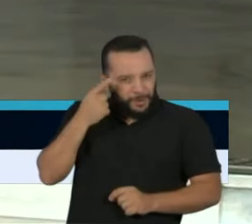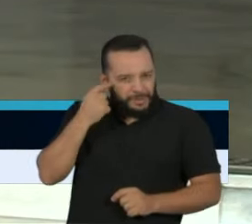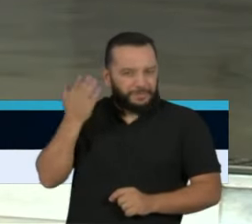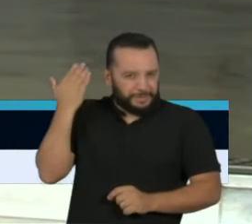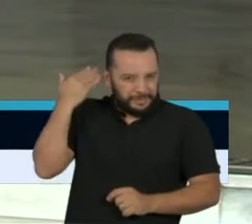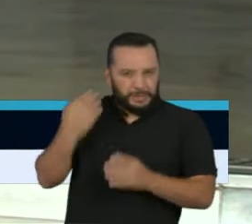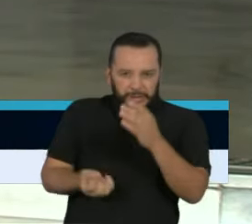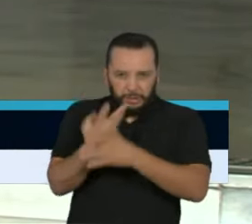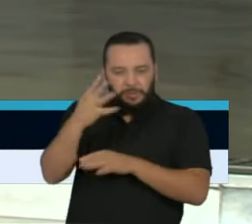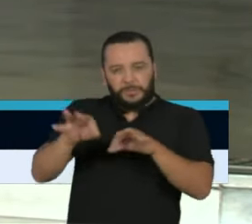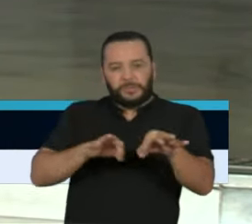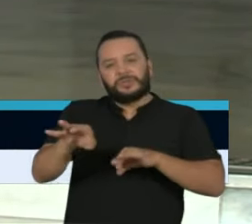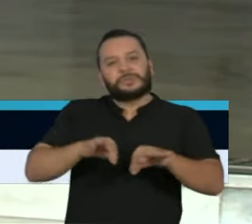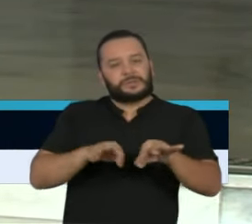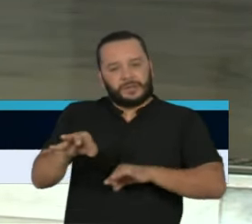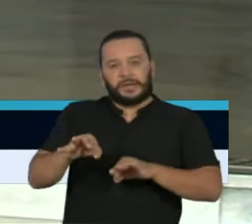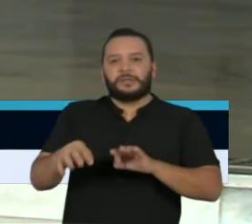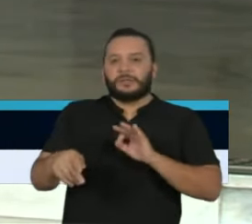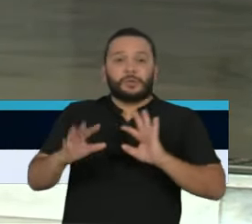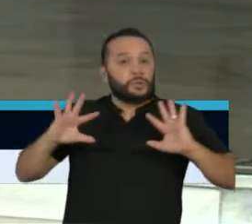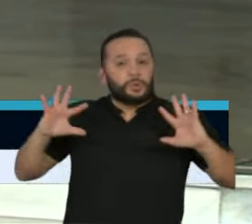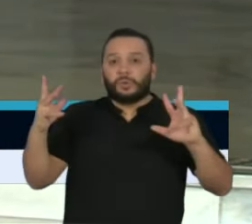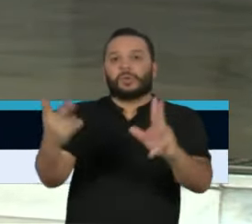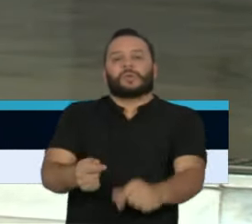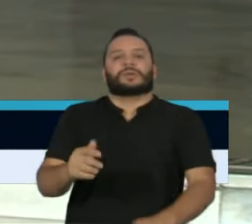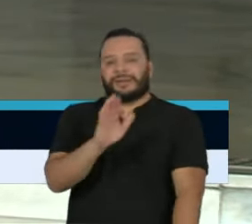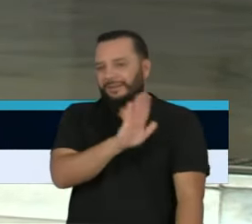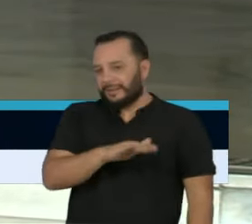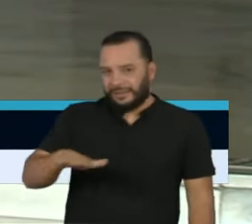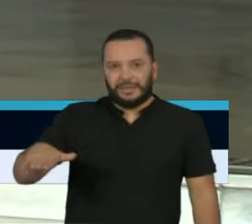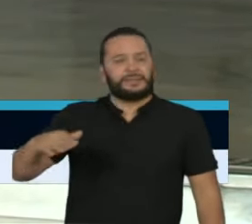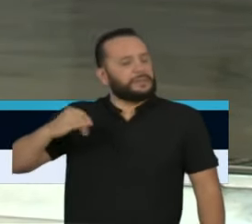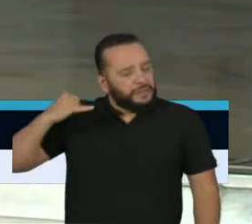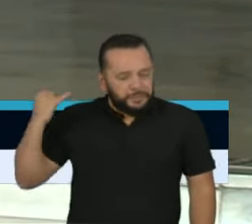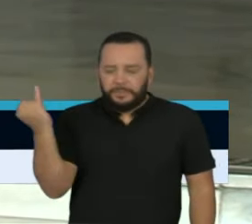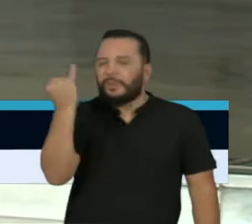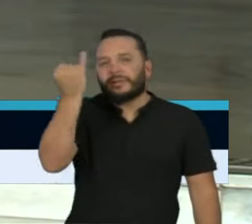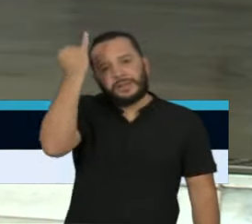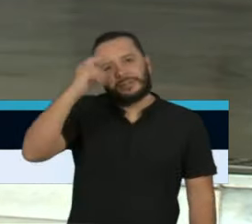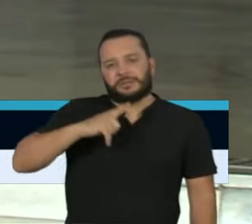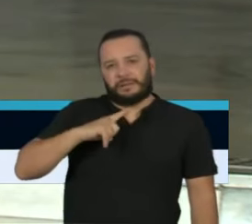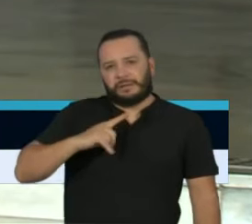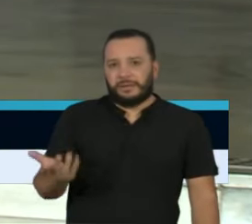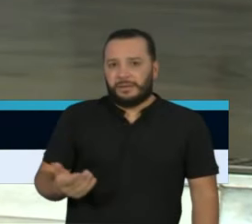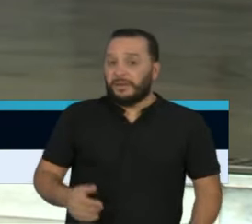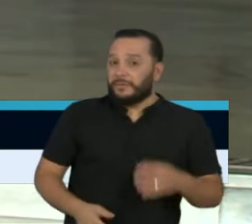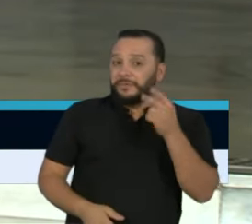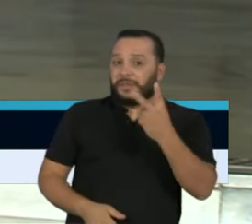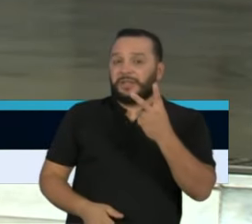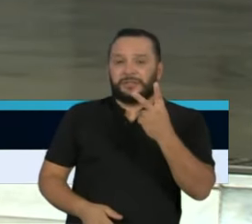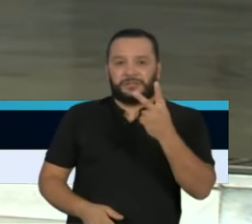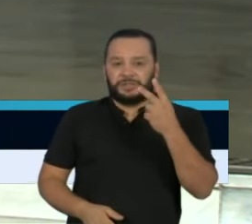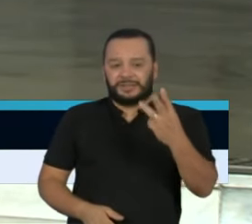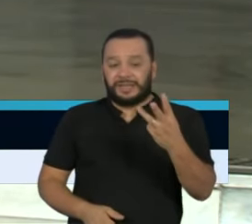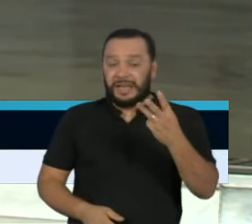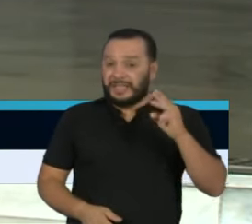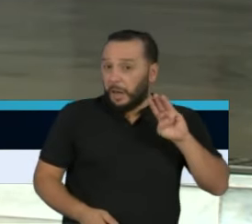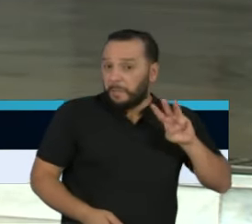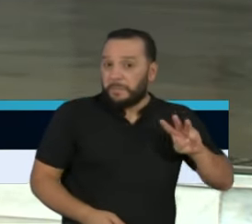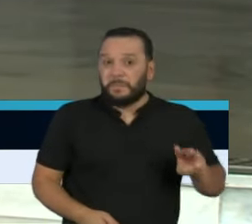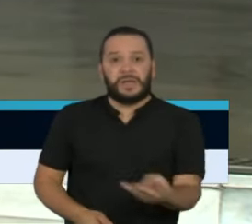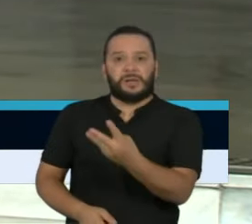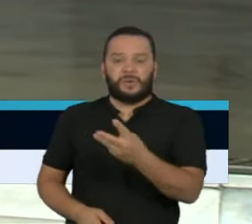Paulo, toda criança importa. E é dessa forma que a gente resolveu destacar esses 23 milhões de reais por